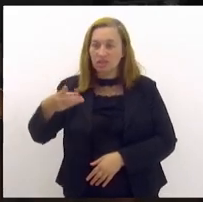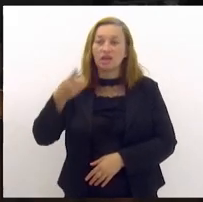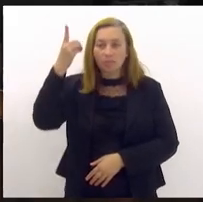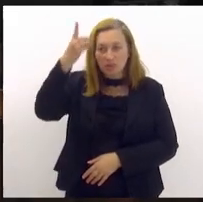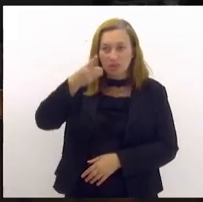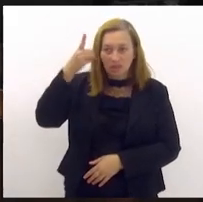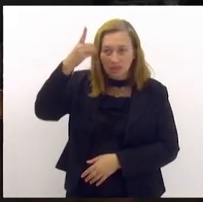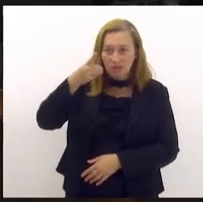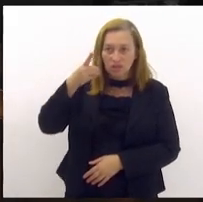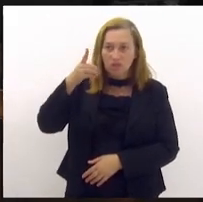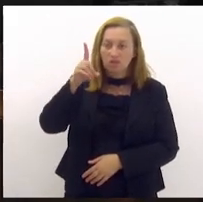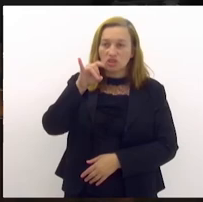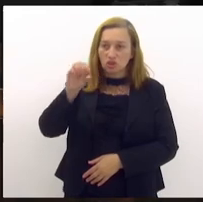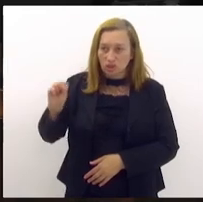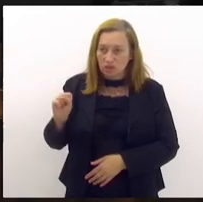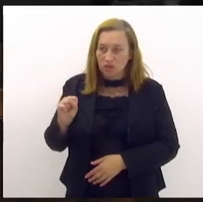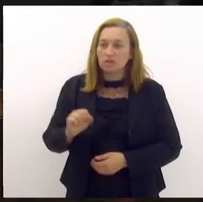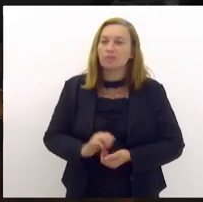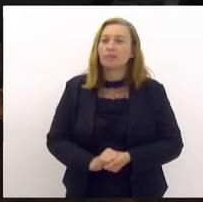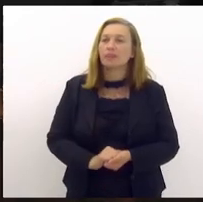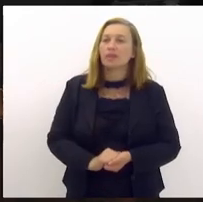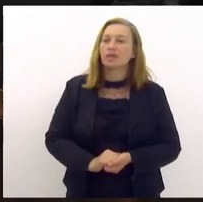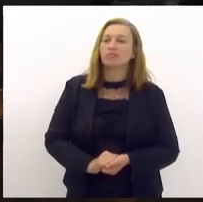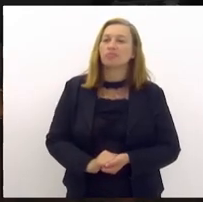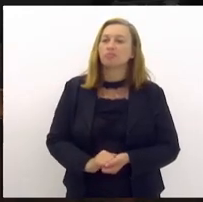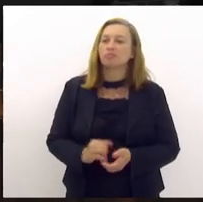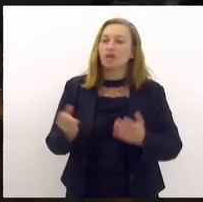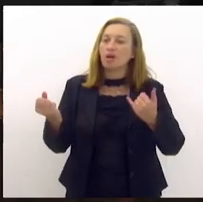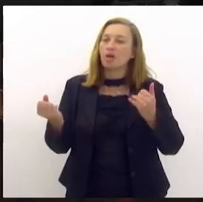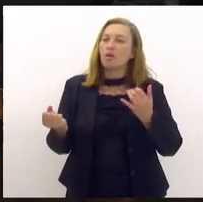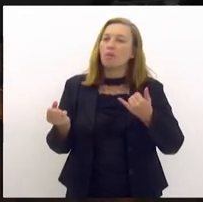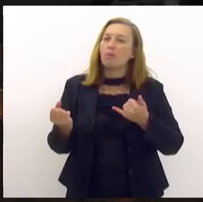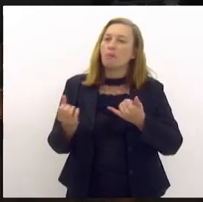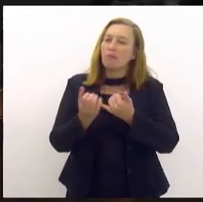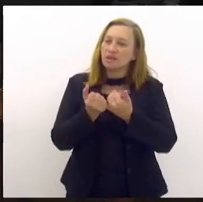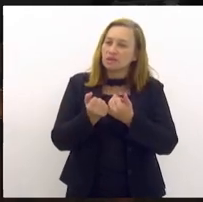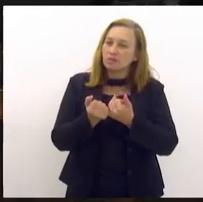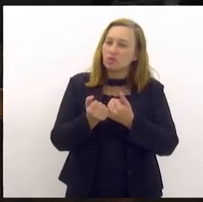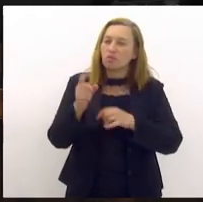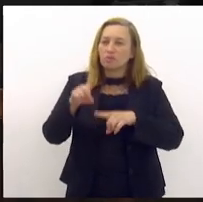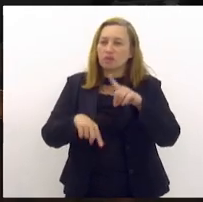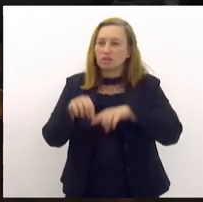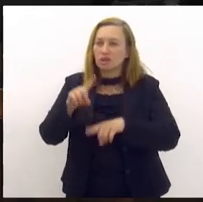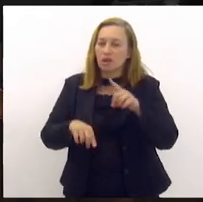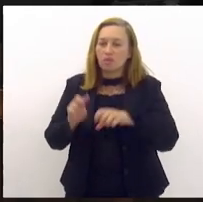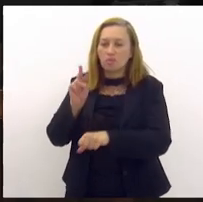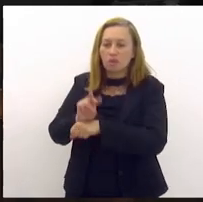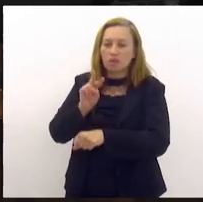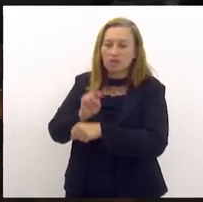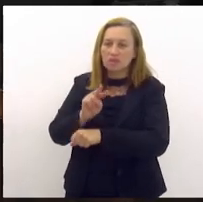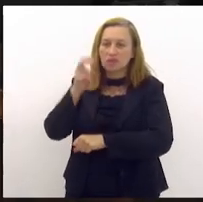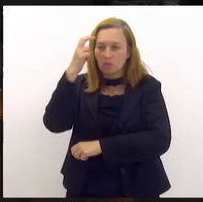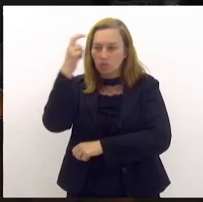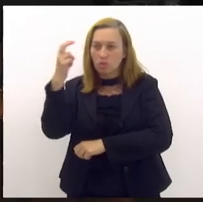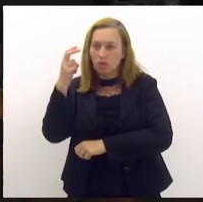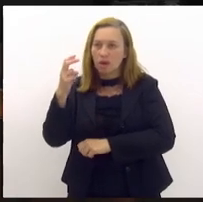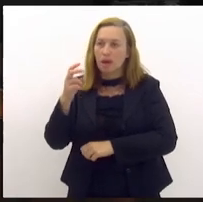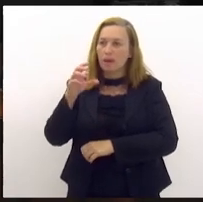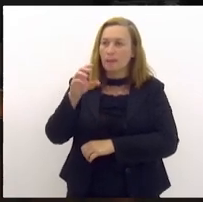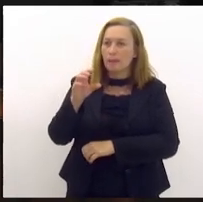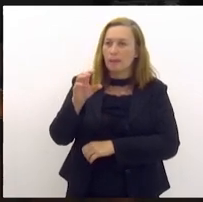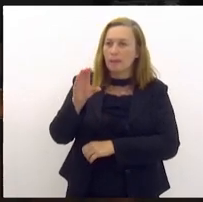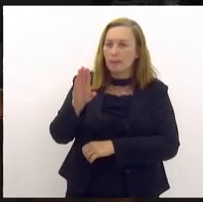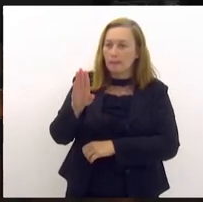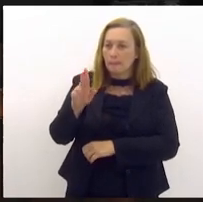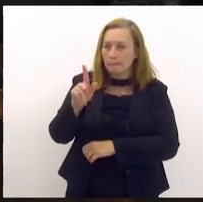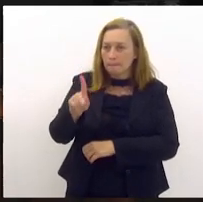autoria do deputado Dionísio Lins, que considera como patrimônio material para fins de preservação cultural a Passarela do Samba,